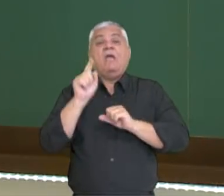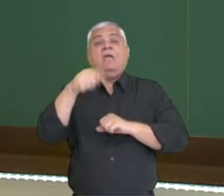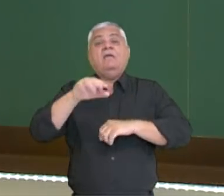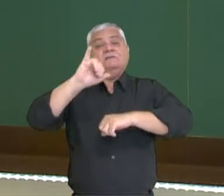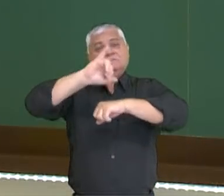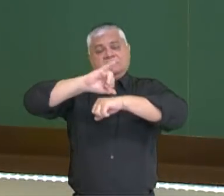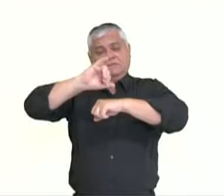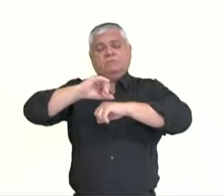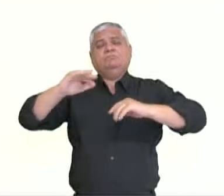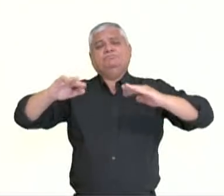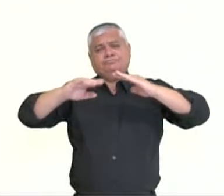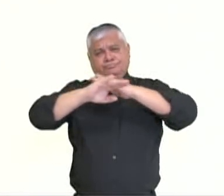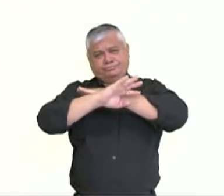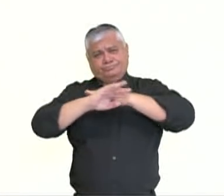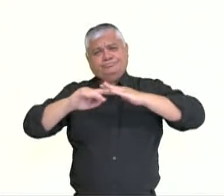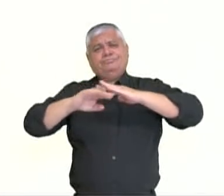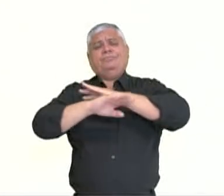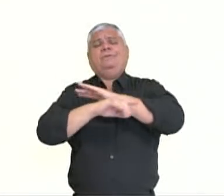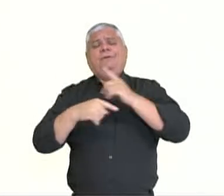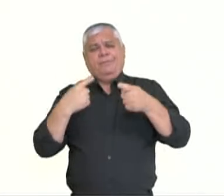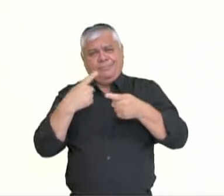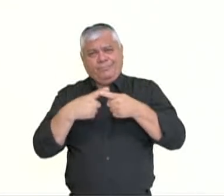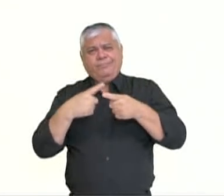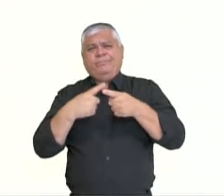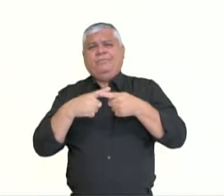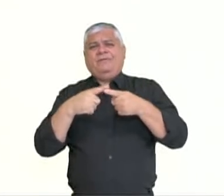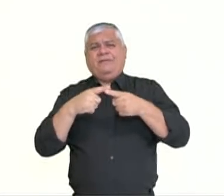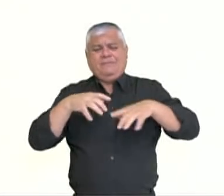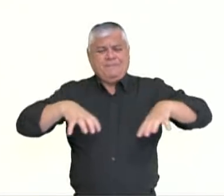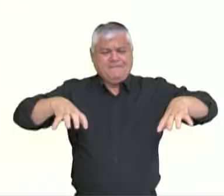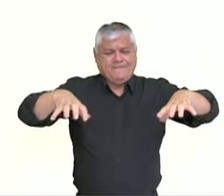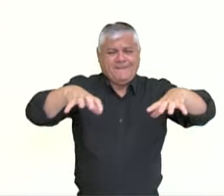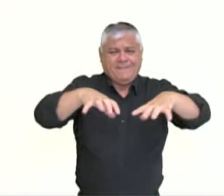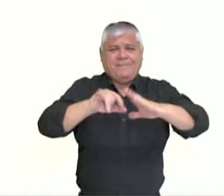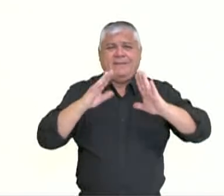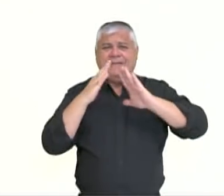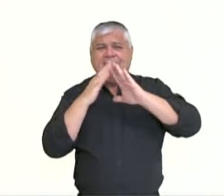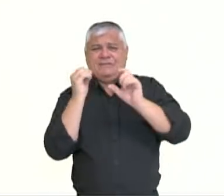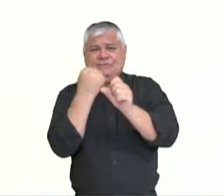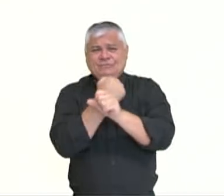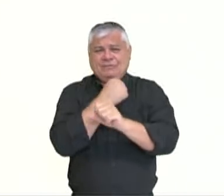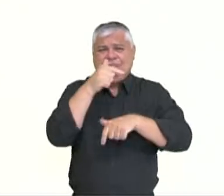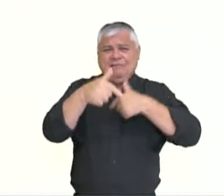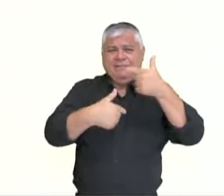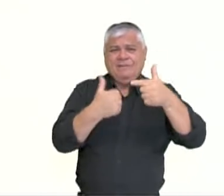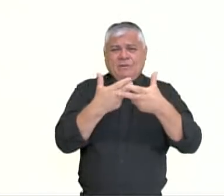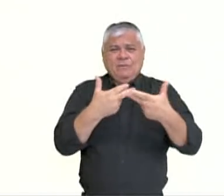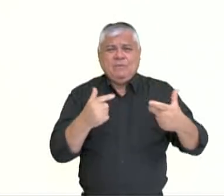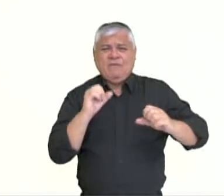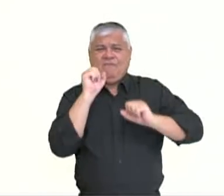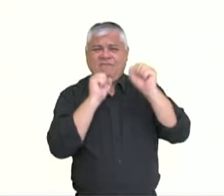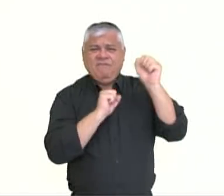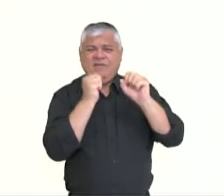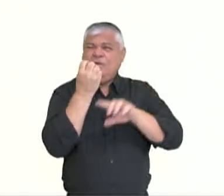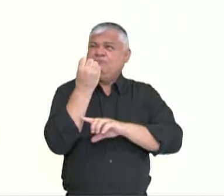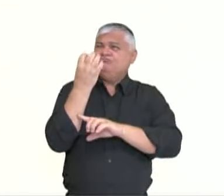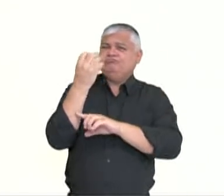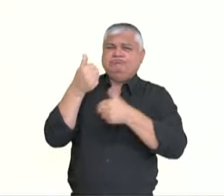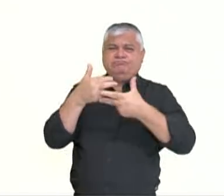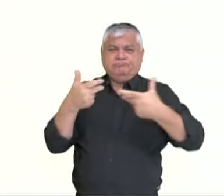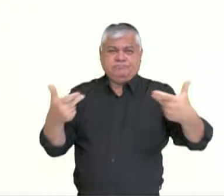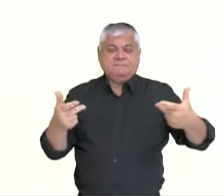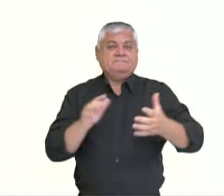centros urbanos. Então, devido a toda a concentração de atividades humanas ali e das indústrias, né, da presença das